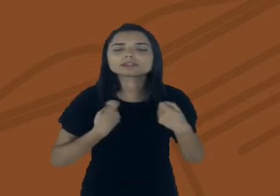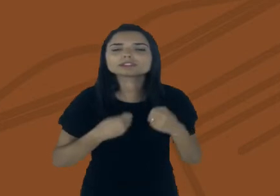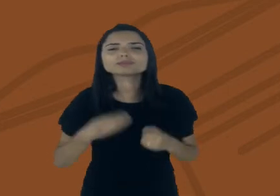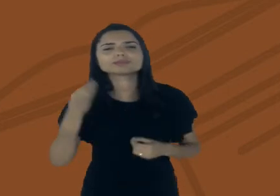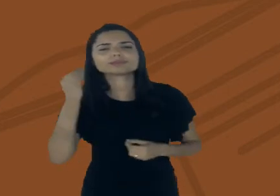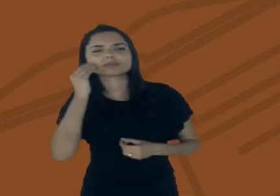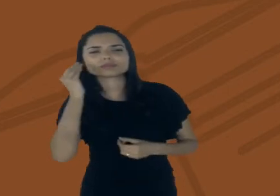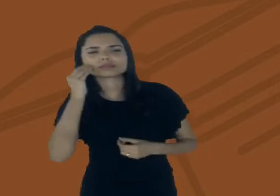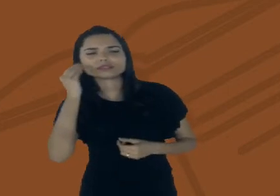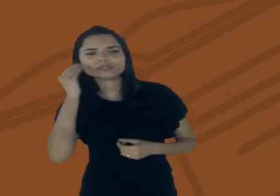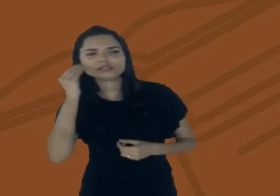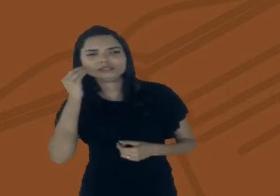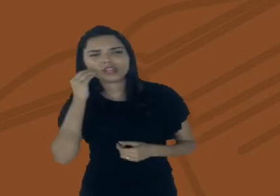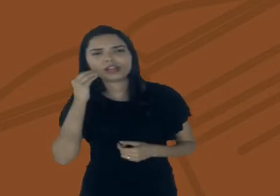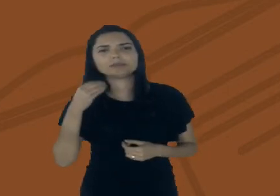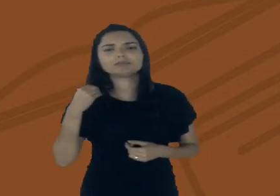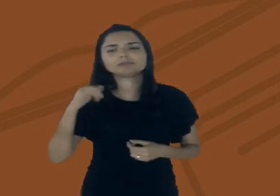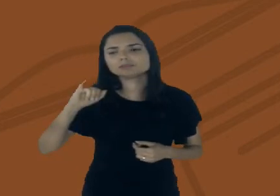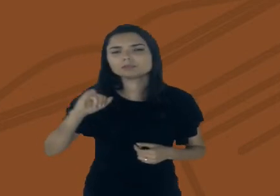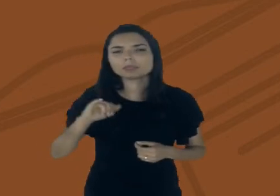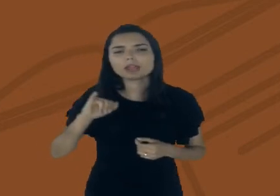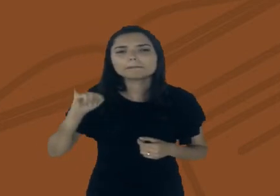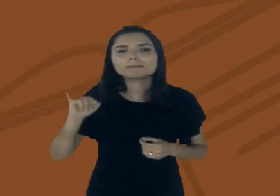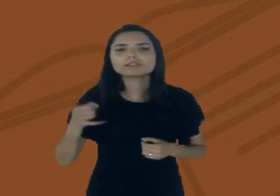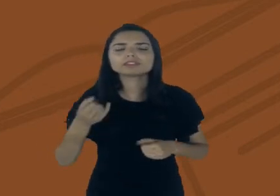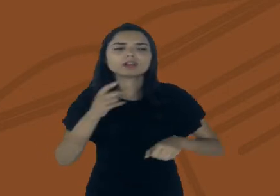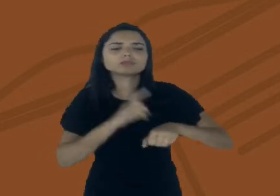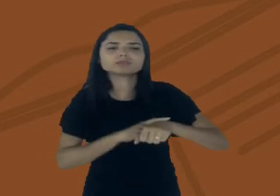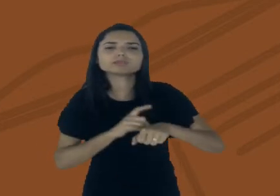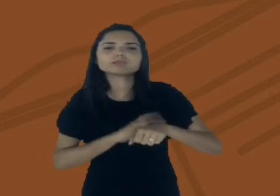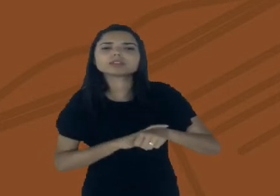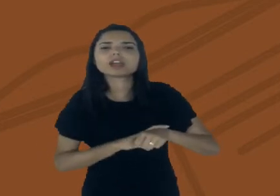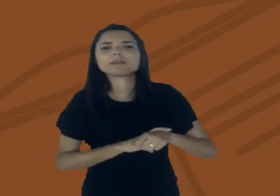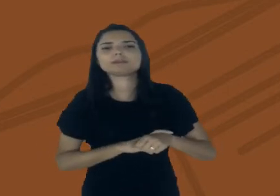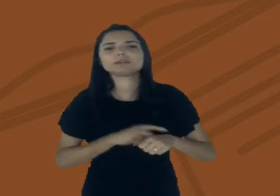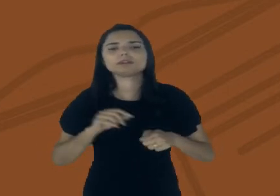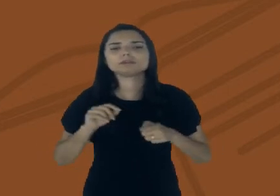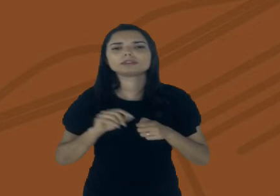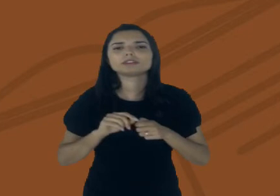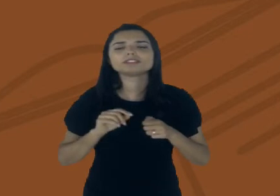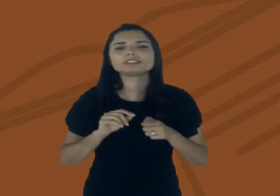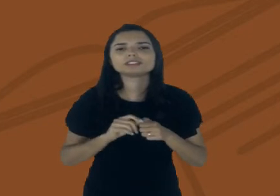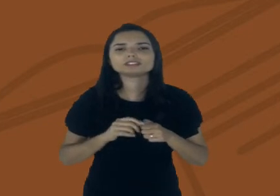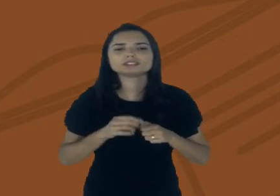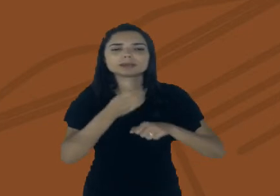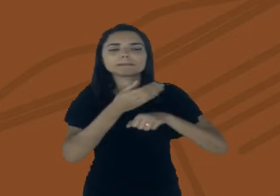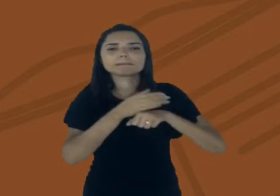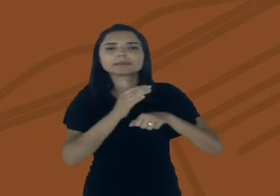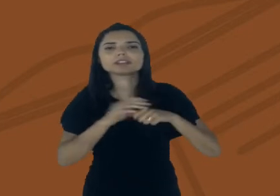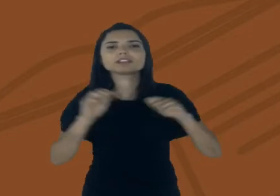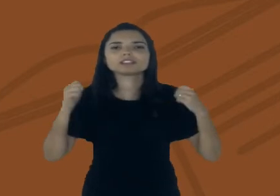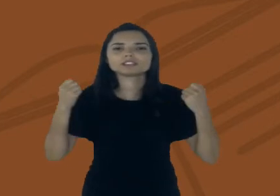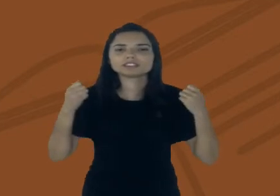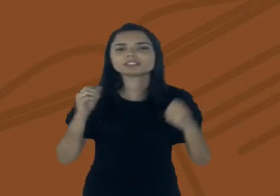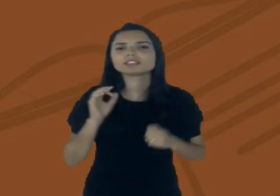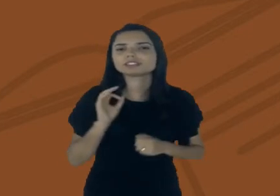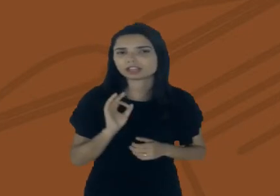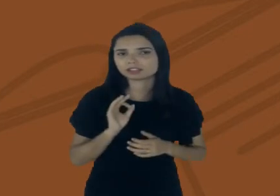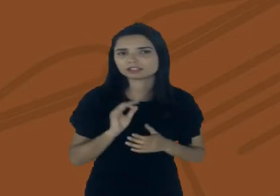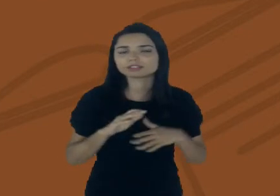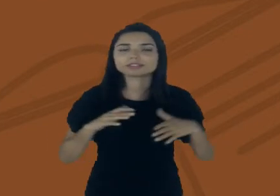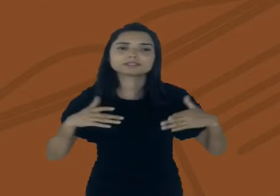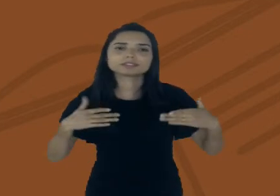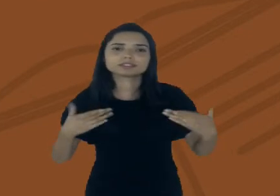gente conseguir ter uma vida mais saudável, dentro dos padrões da qualidade de vida, certo?